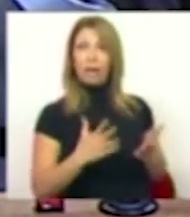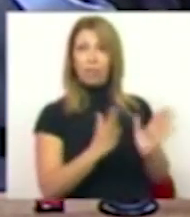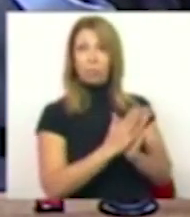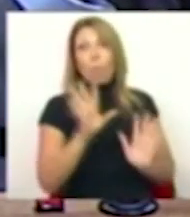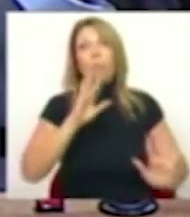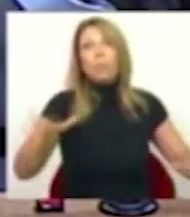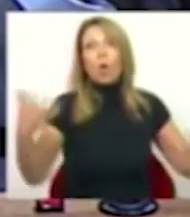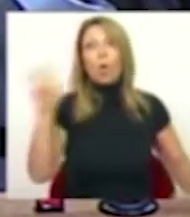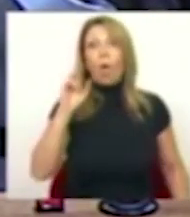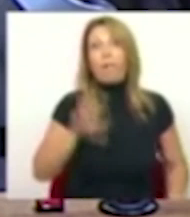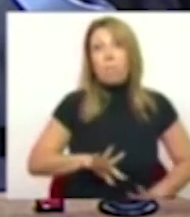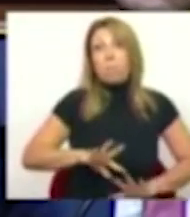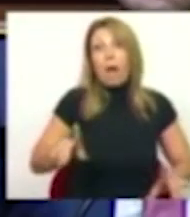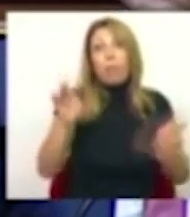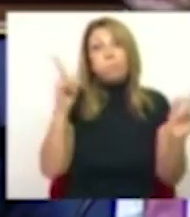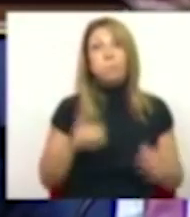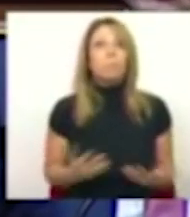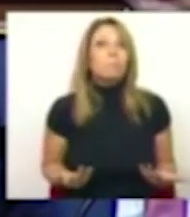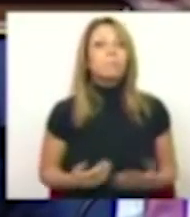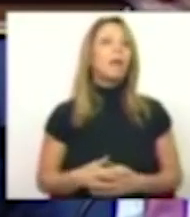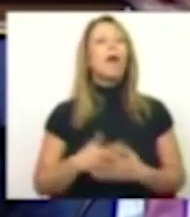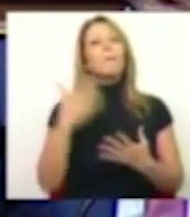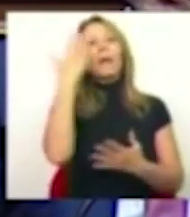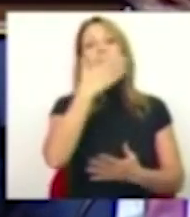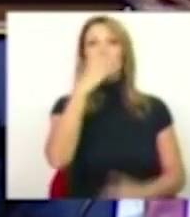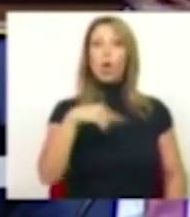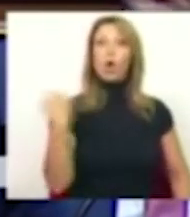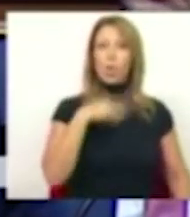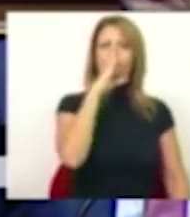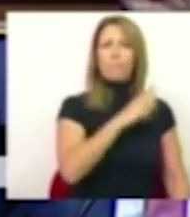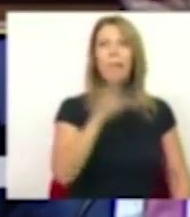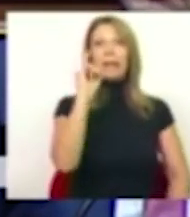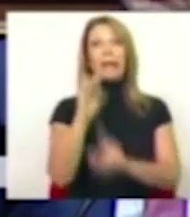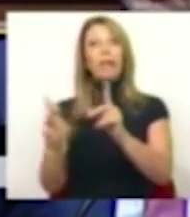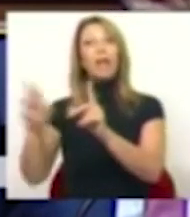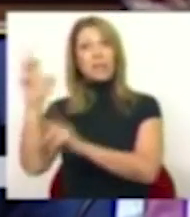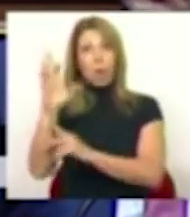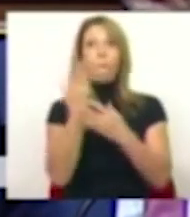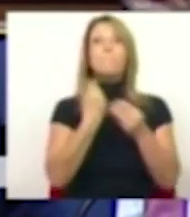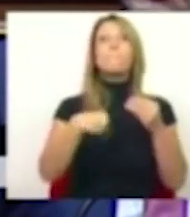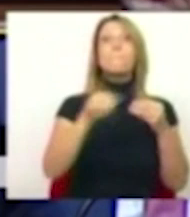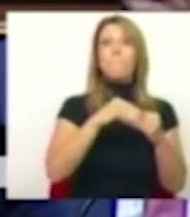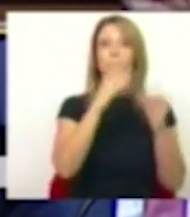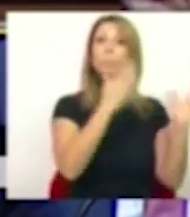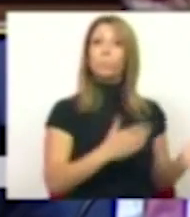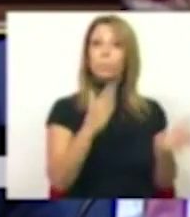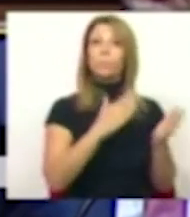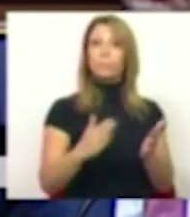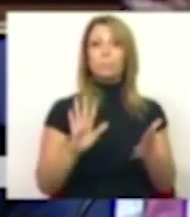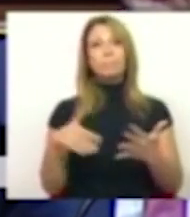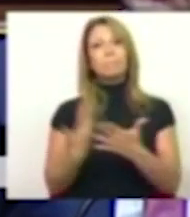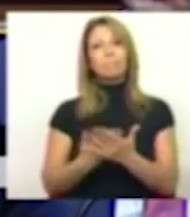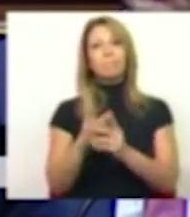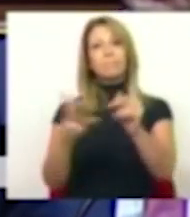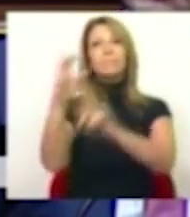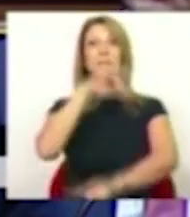seja, se nós aplicarmos a inflação acrescida da produtividade, nós daríamos aumento de salário